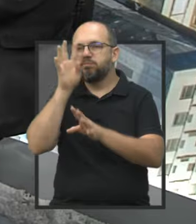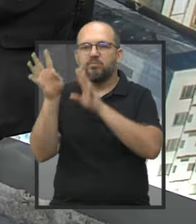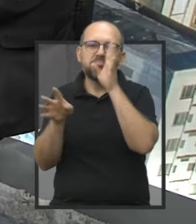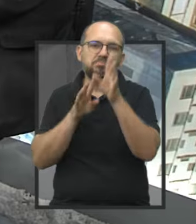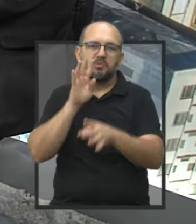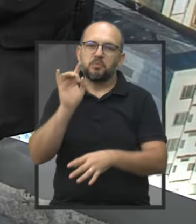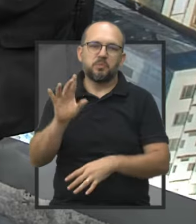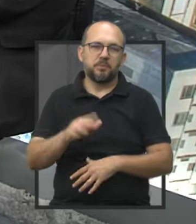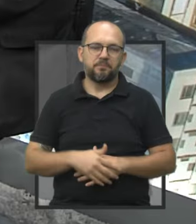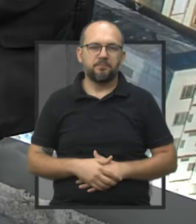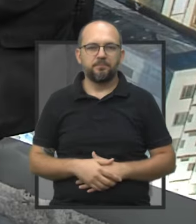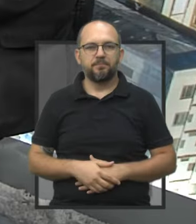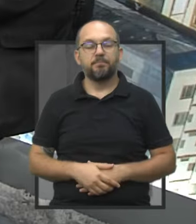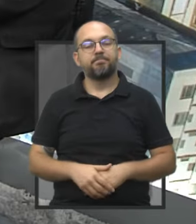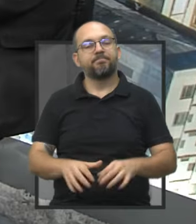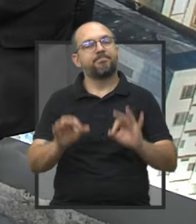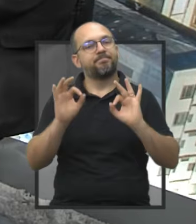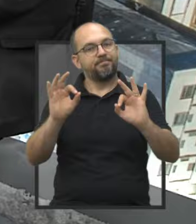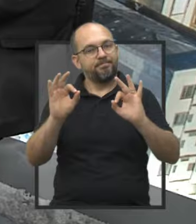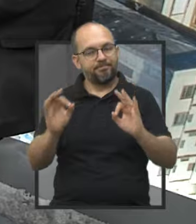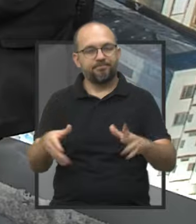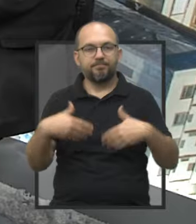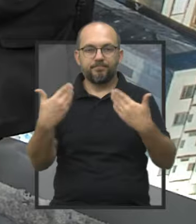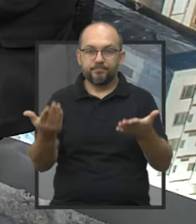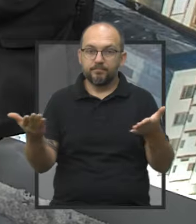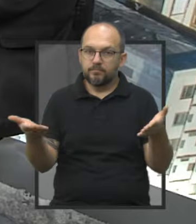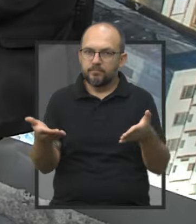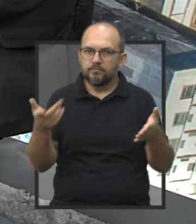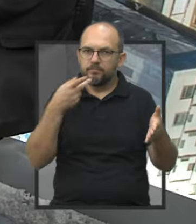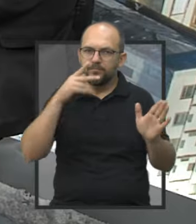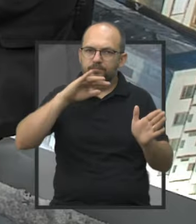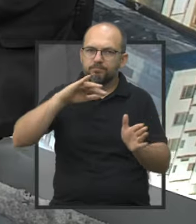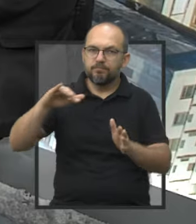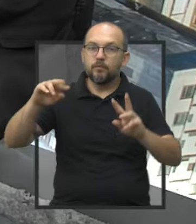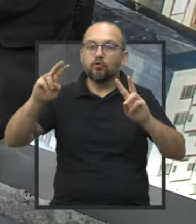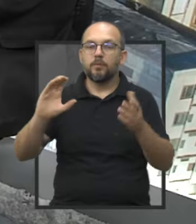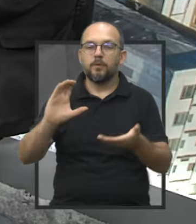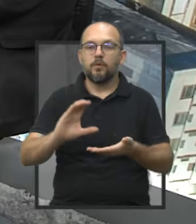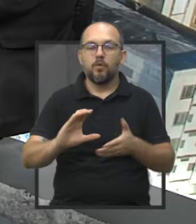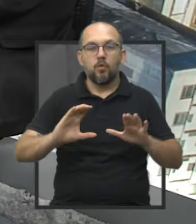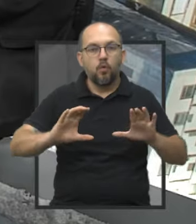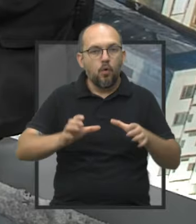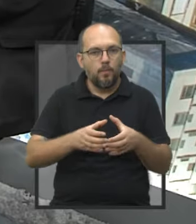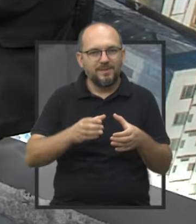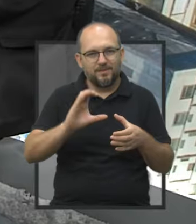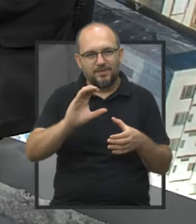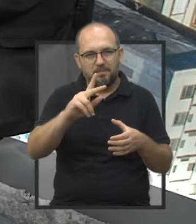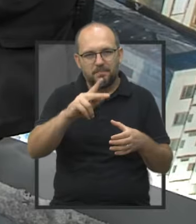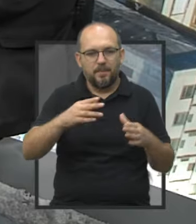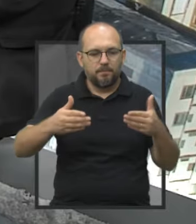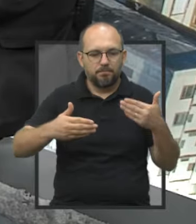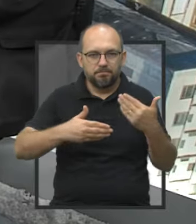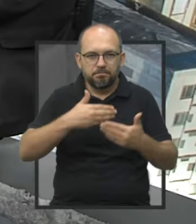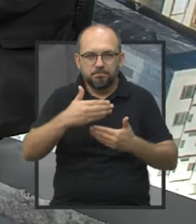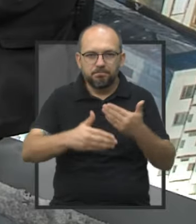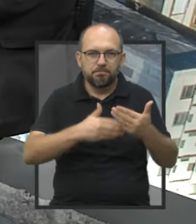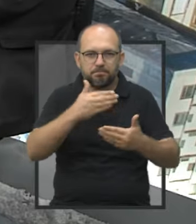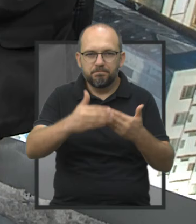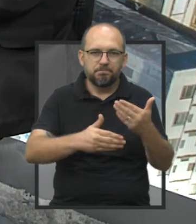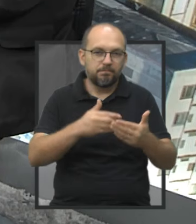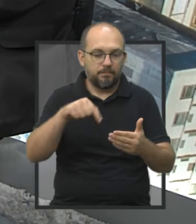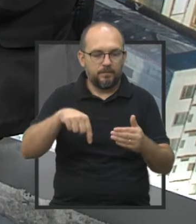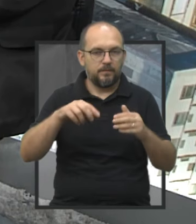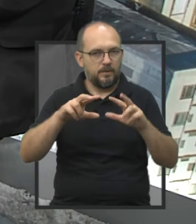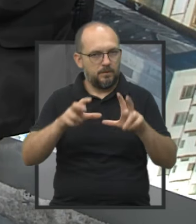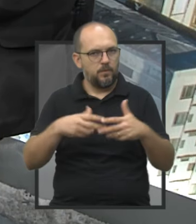vereador, sobre o seu trabalho nas comissões especiais de inquérito que estão tramitando aqui na casa. Nós temos um